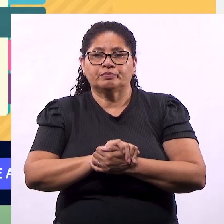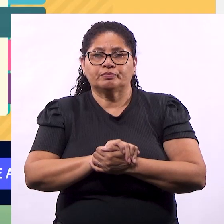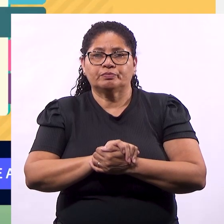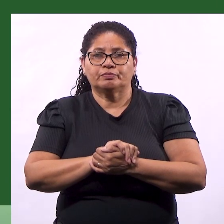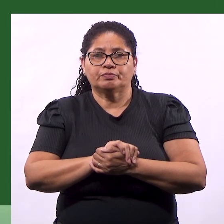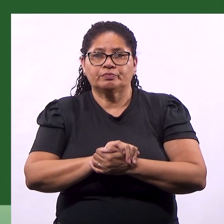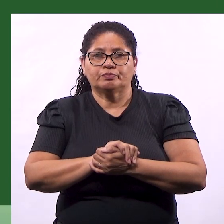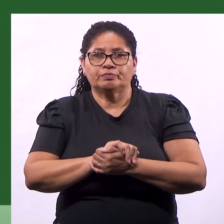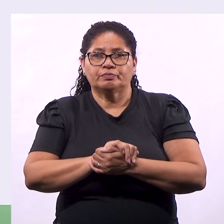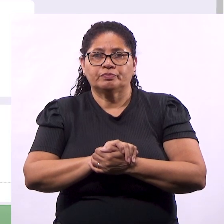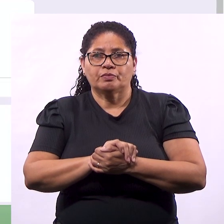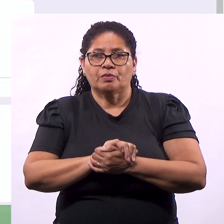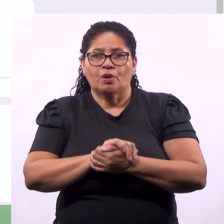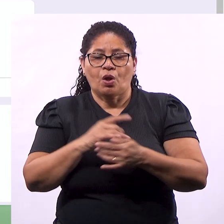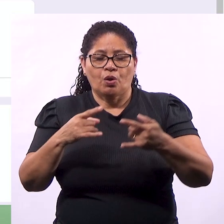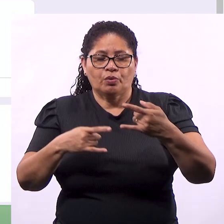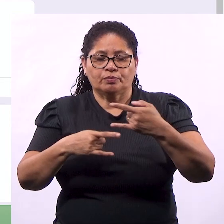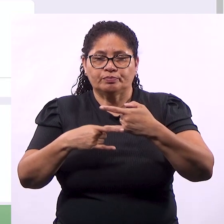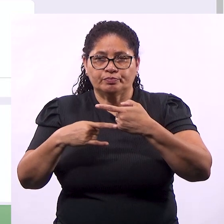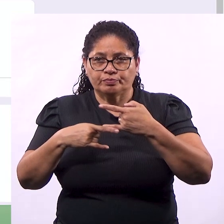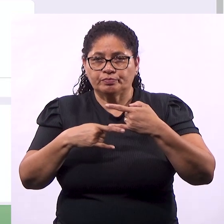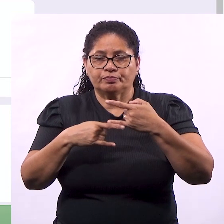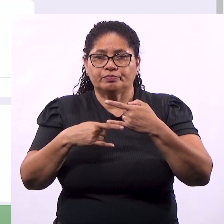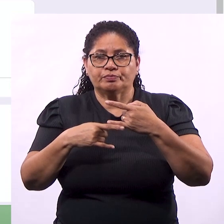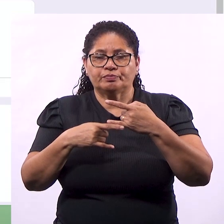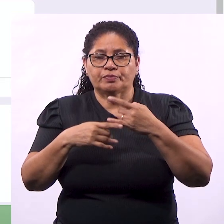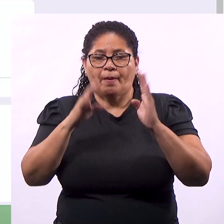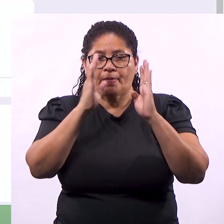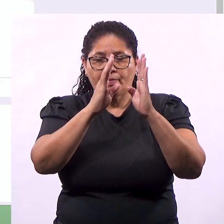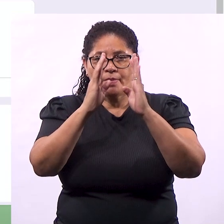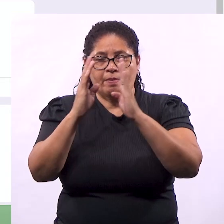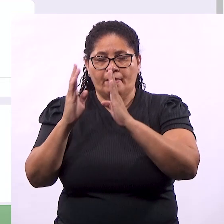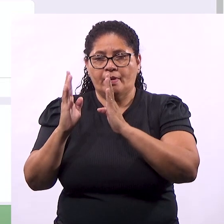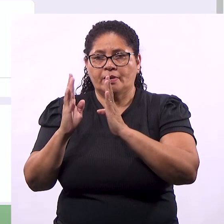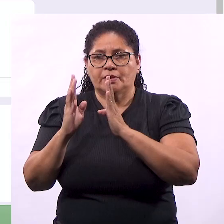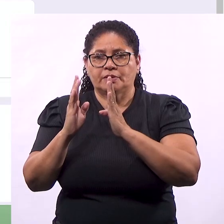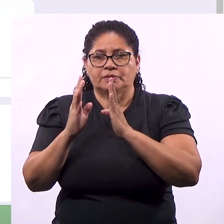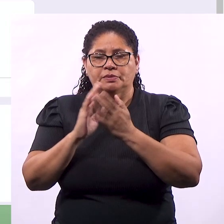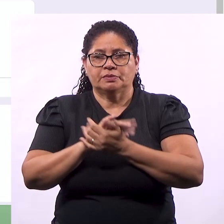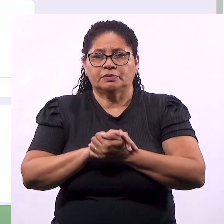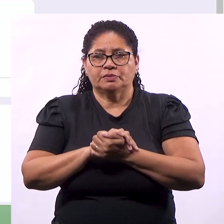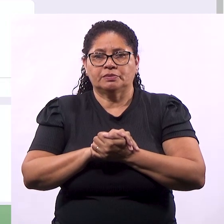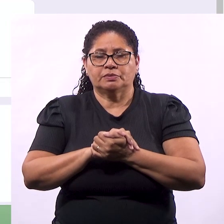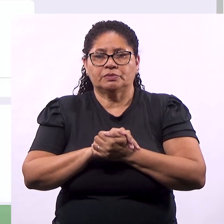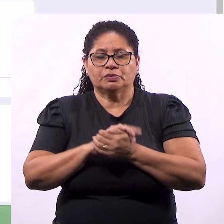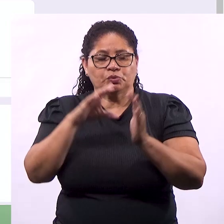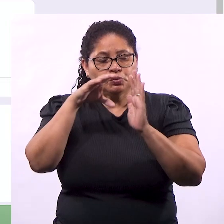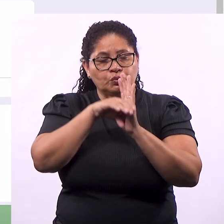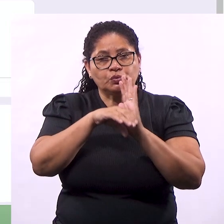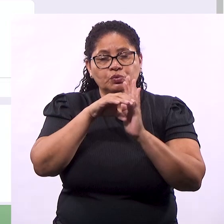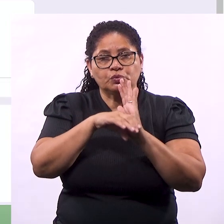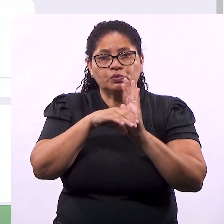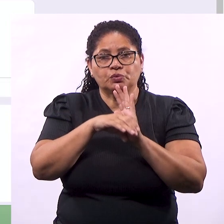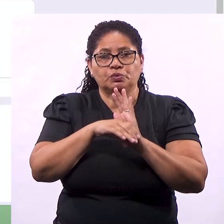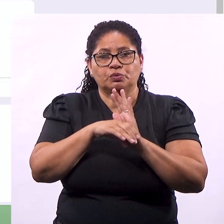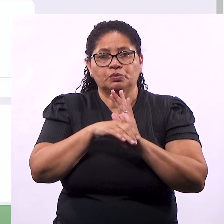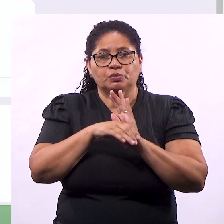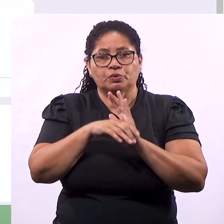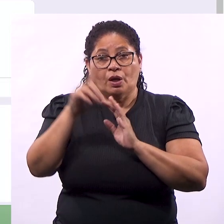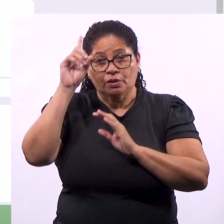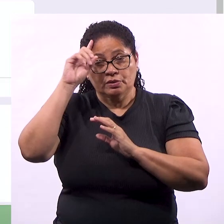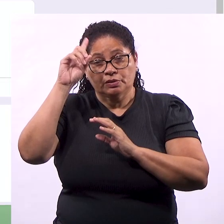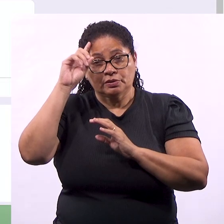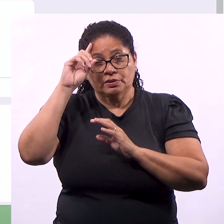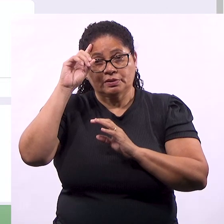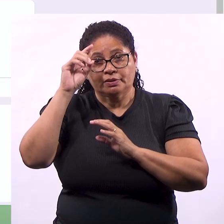a no Google forms então a etapa 1 para construção do roteiro conceitual a gente tem